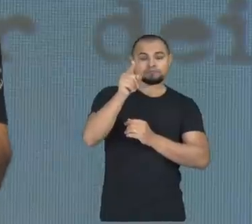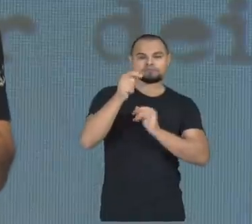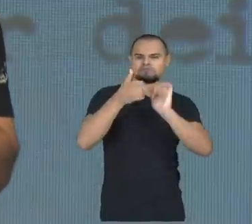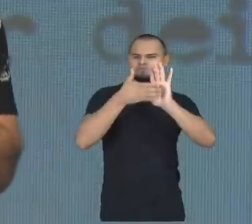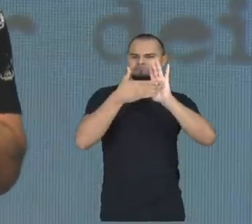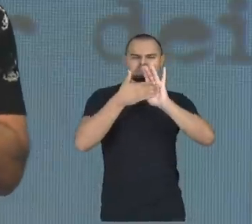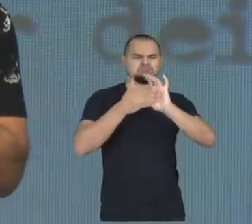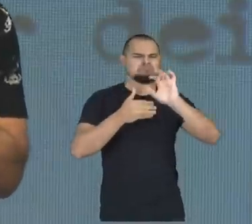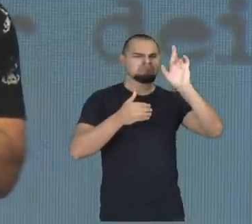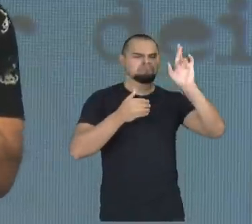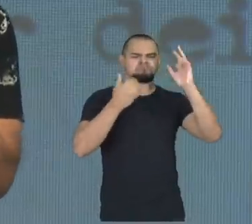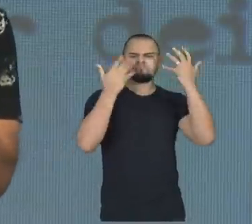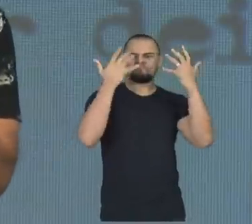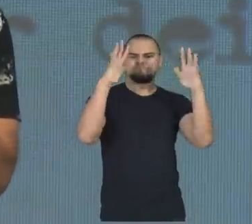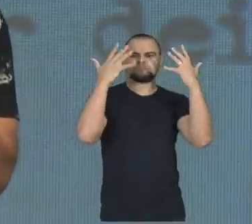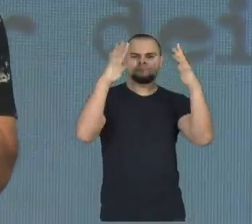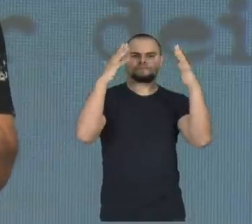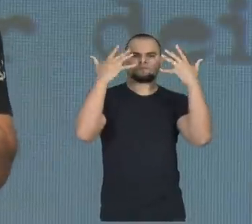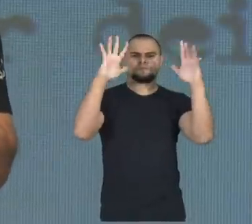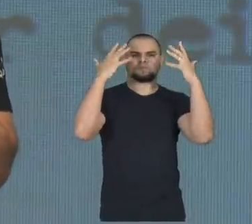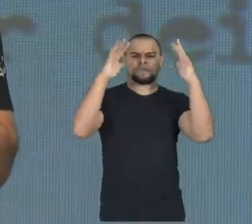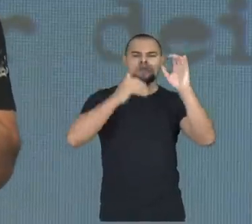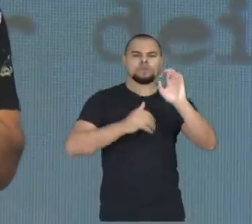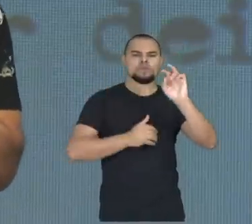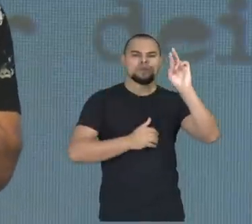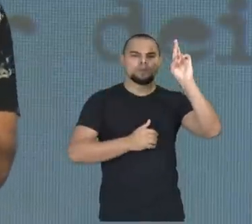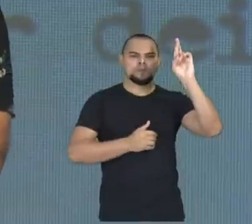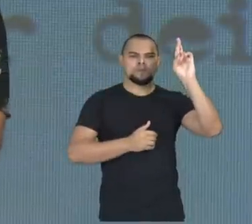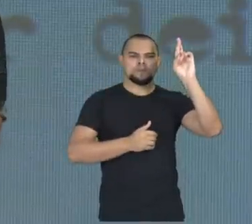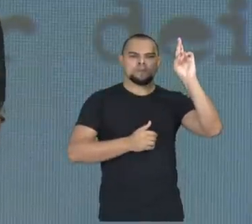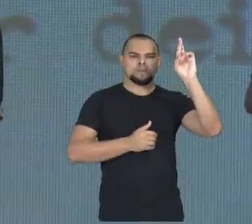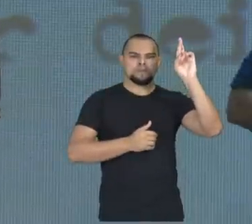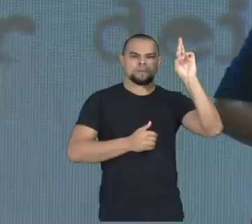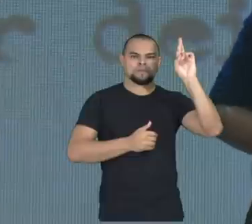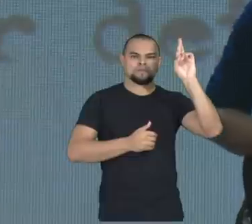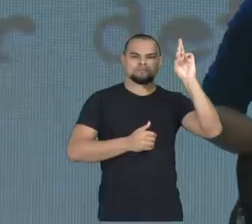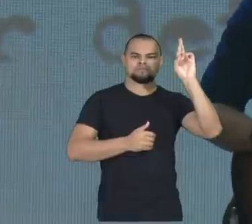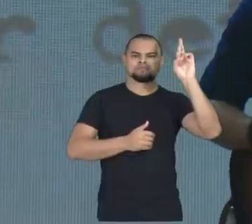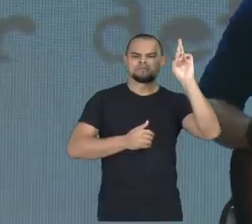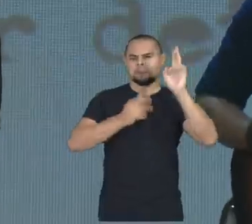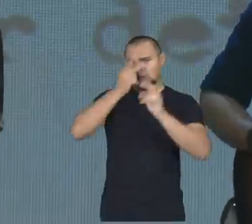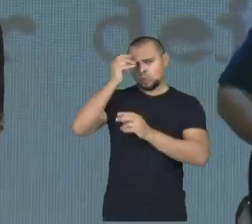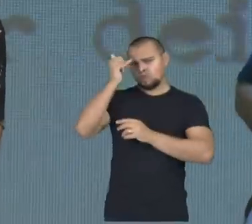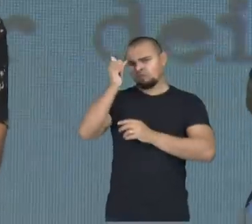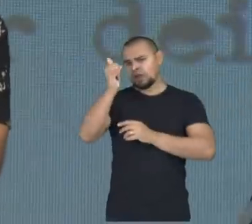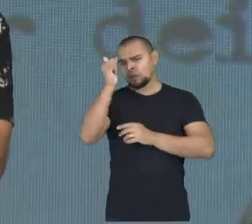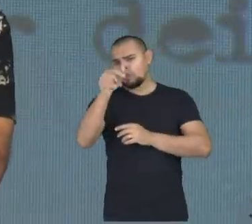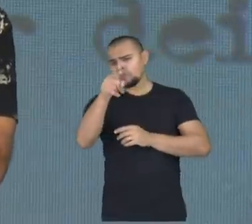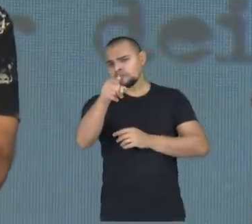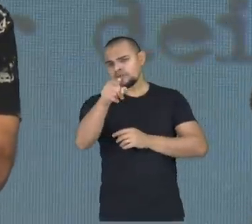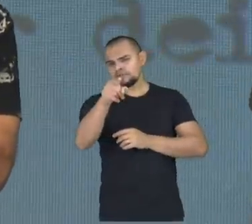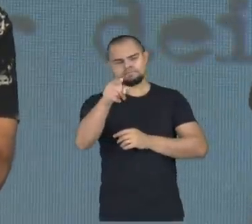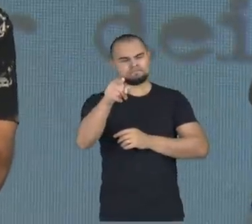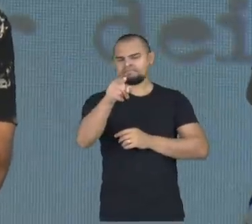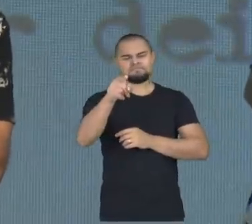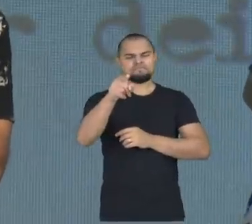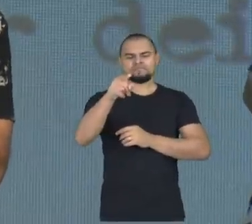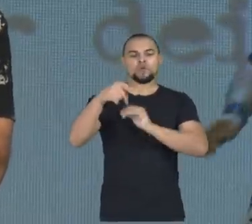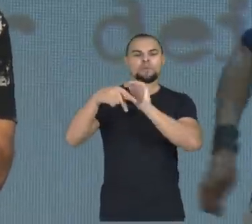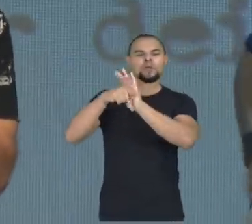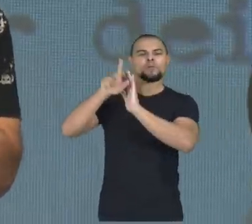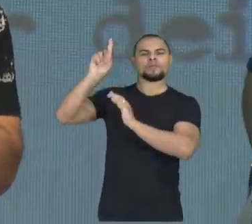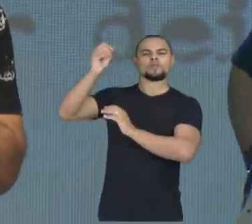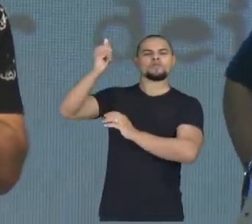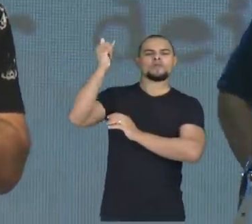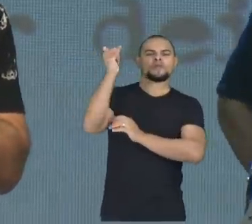Aplauda o Senhor. Aplauda o Senhor. Porque não foi carne nem sangue que te revelou, meu irmão. Foi o próprio Deus